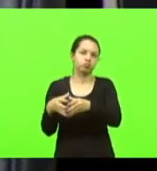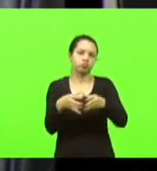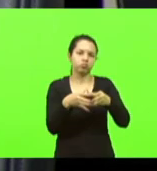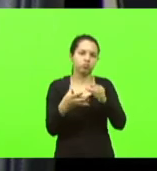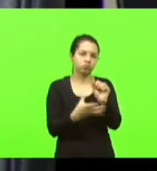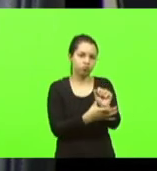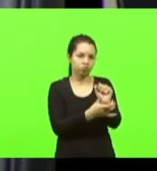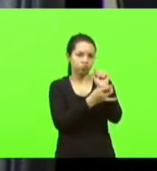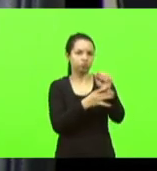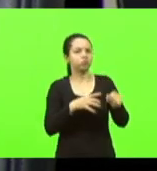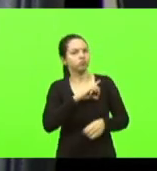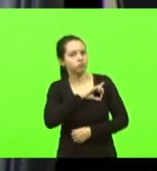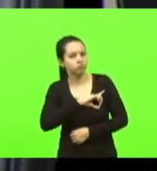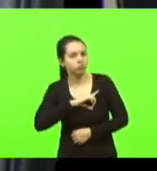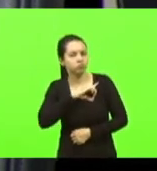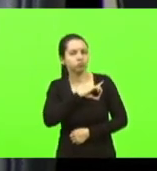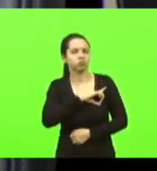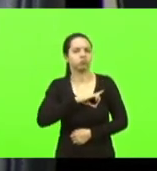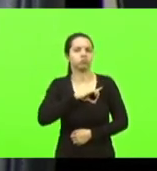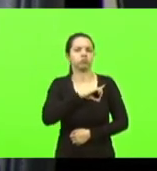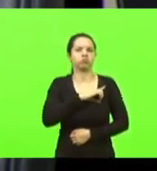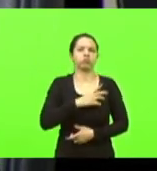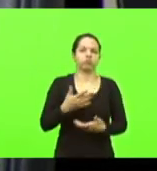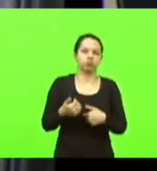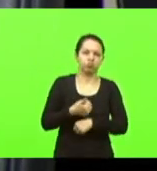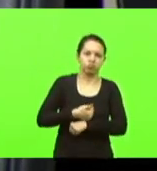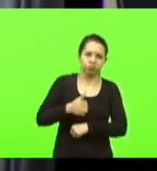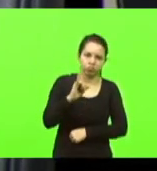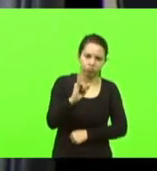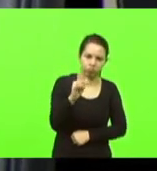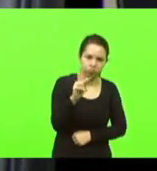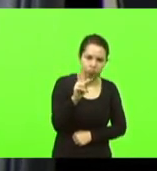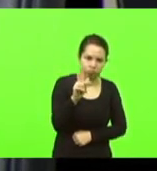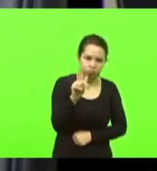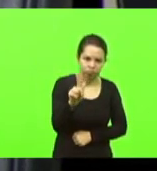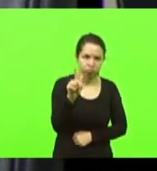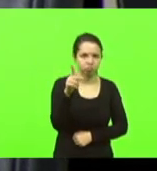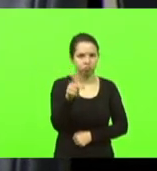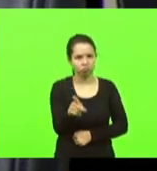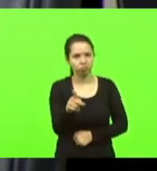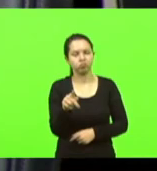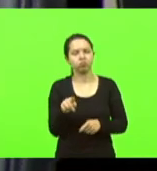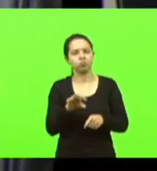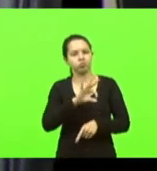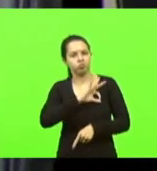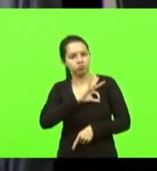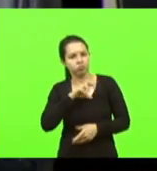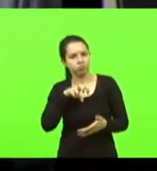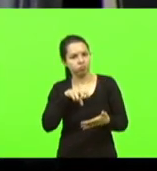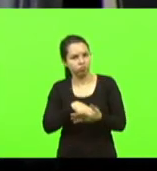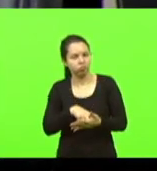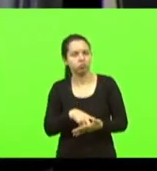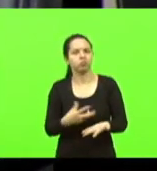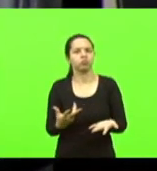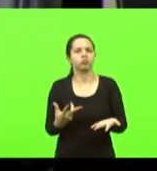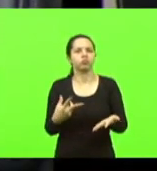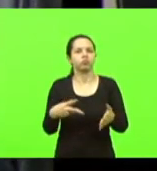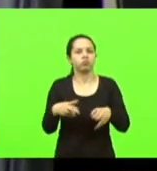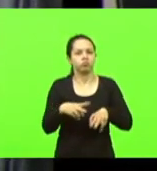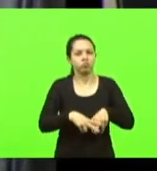com Delegados com a gente do GP polícia penal agentes socioeducativos